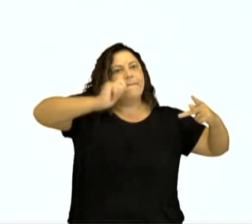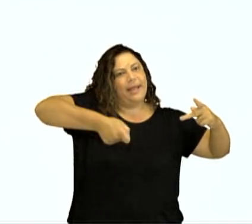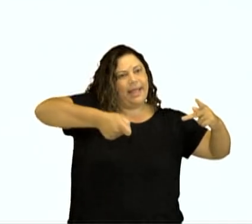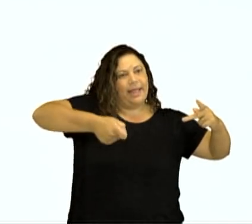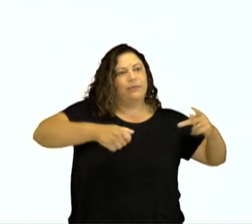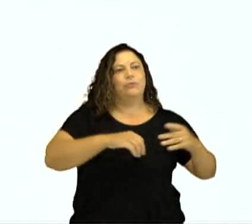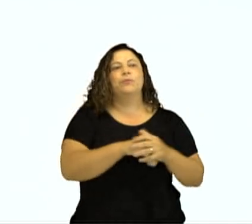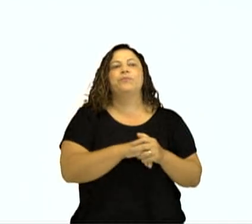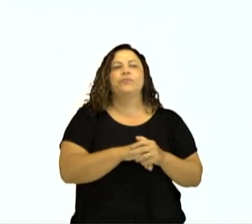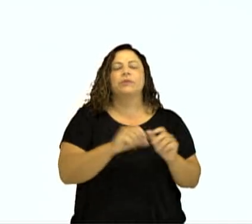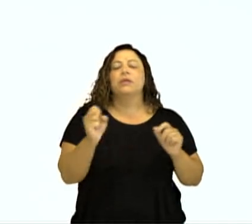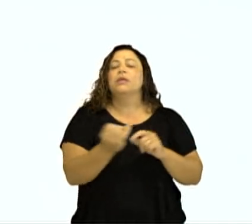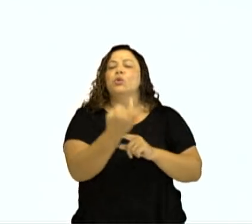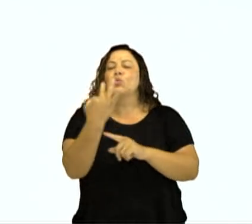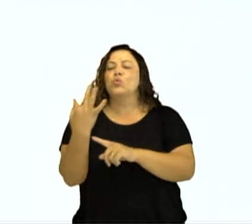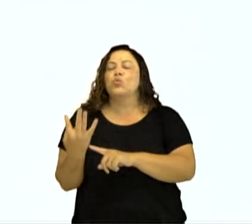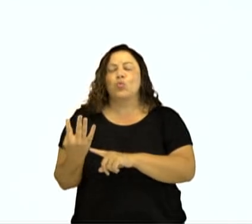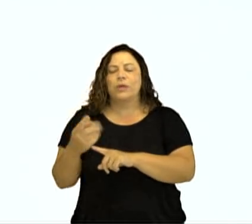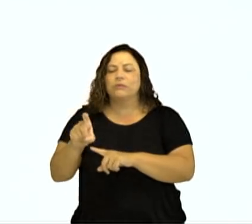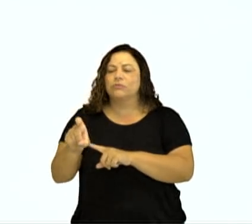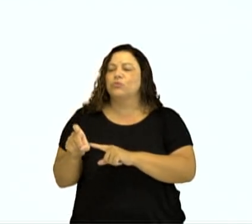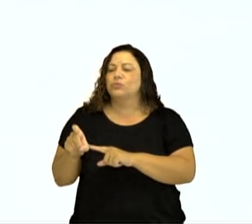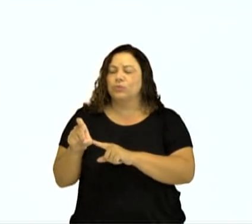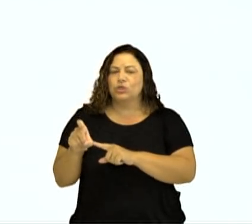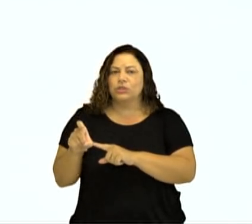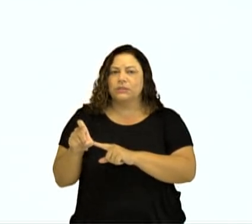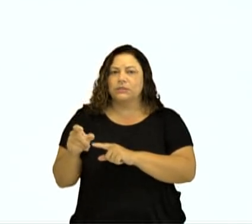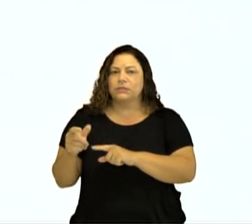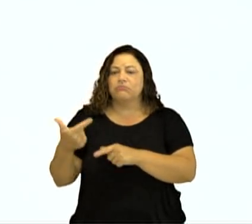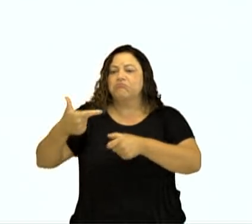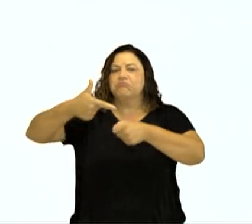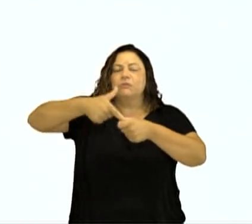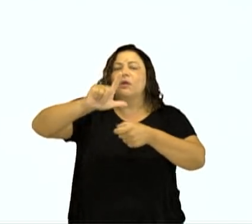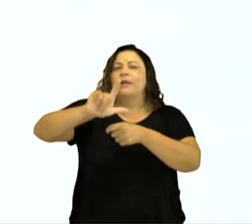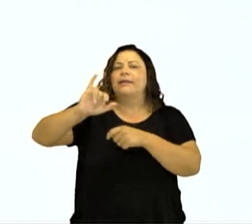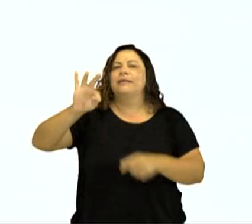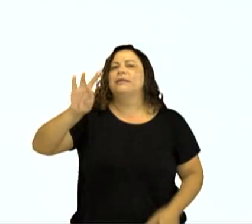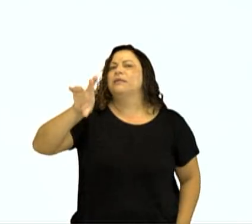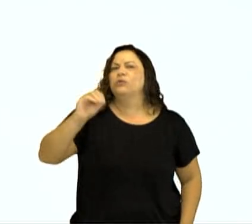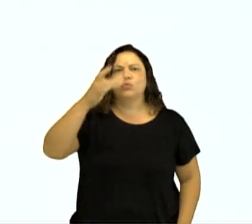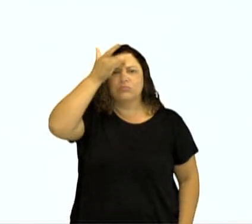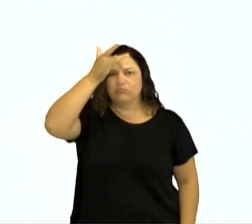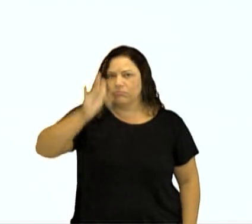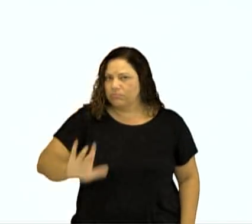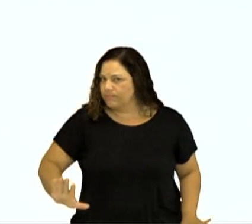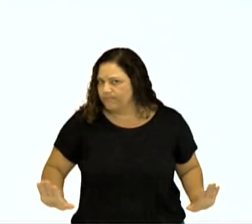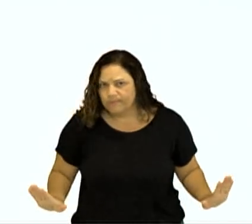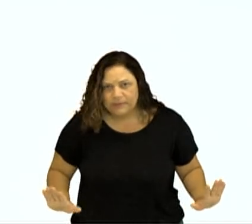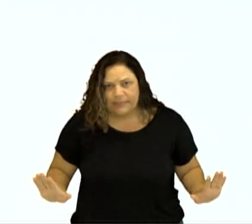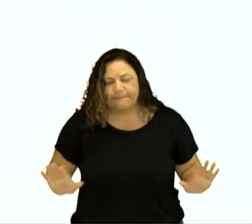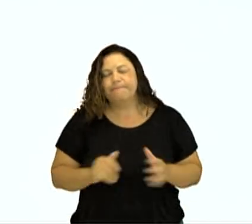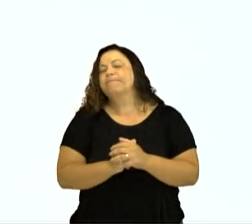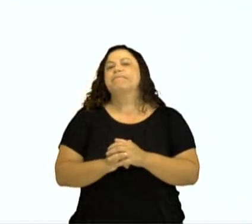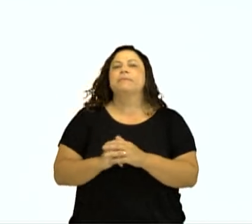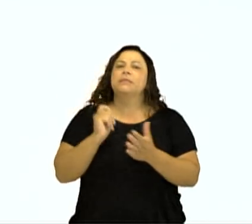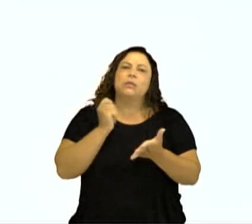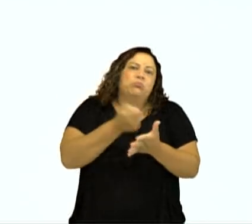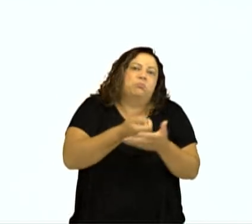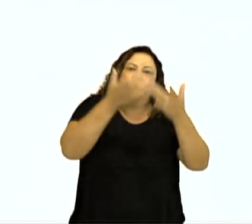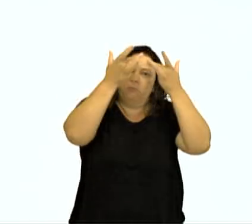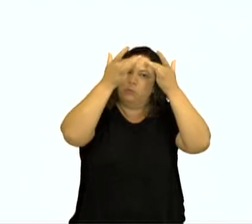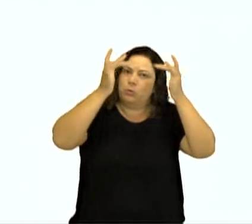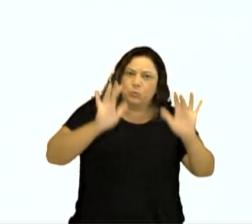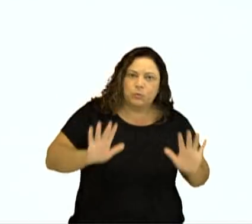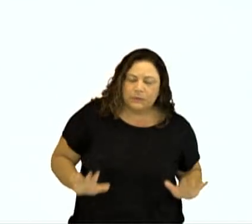quantidade de litros abastecida X? Eu não sei a quantidade de litros, consequentemente não sei o valor pago por esse combustível.